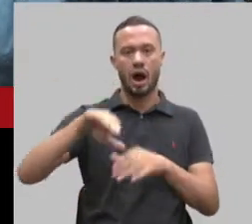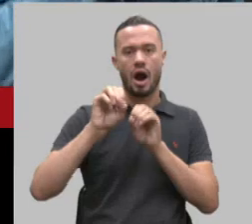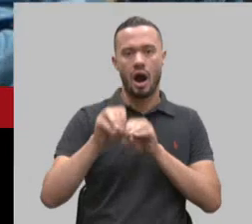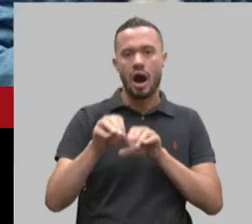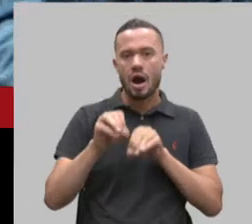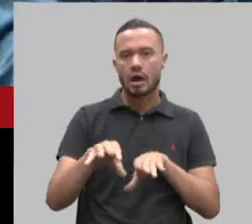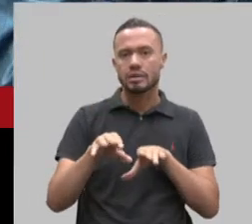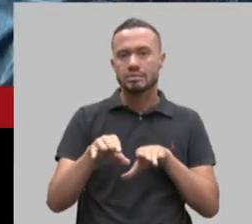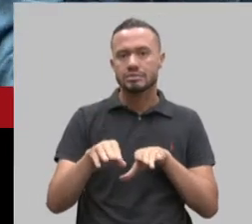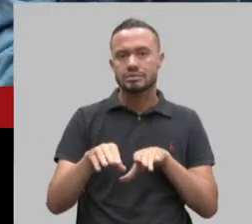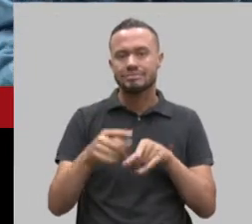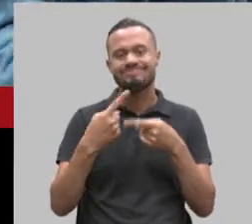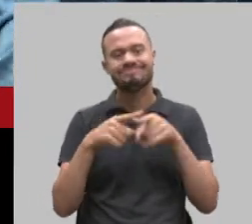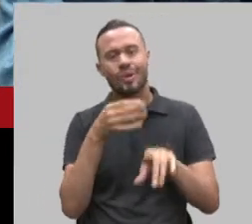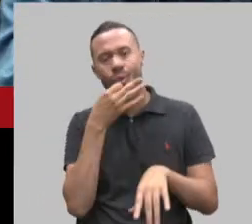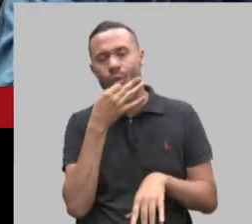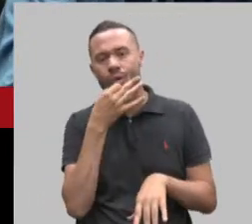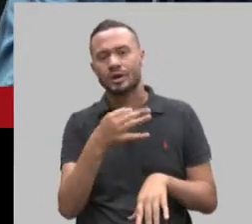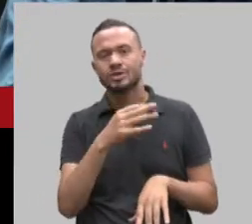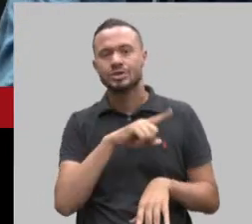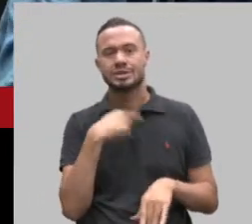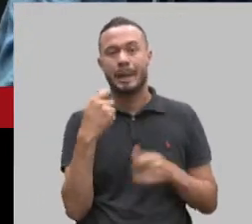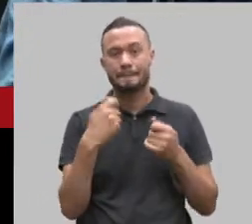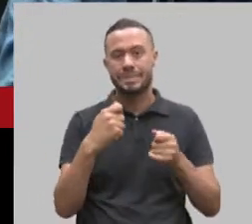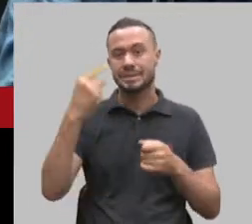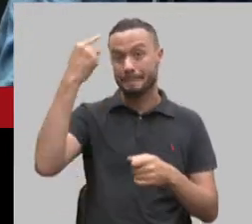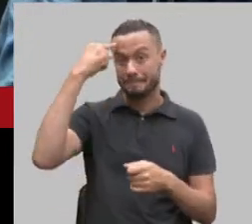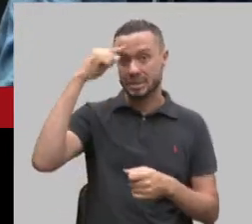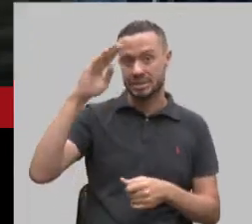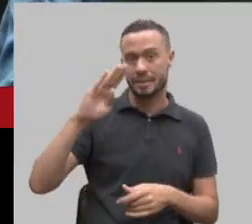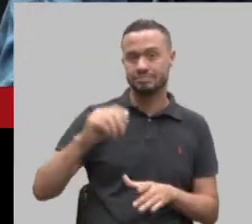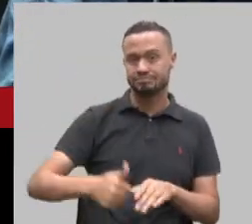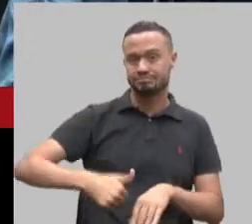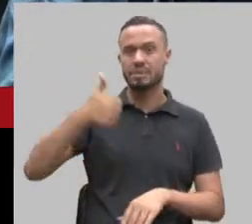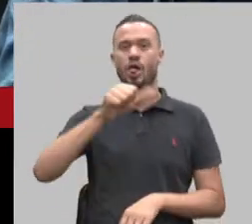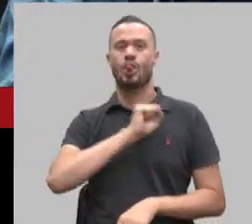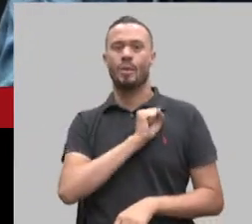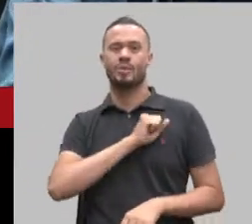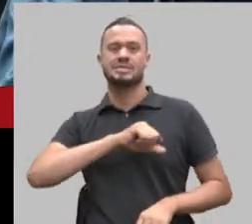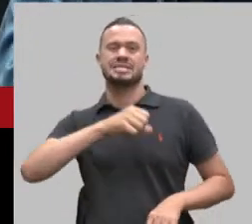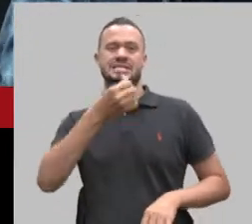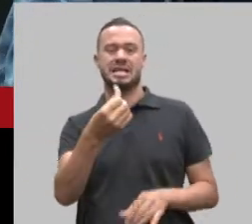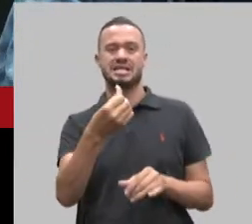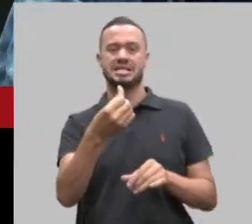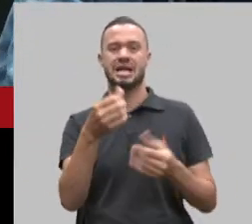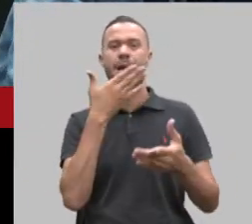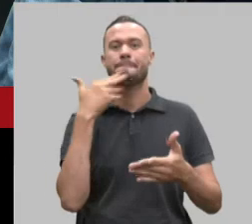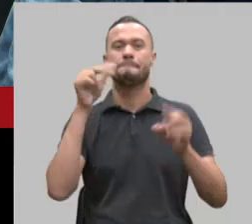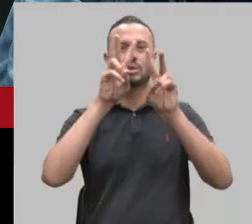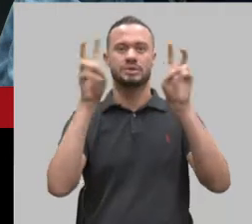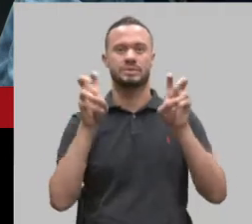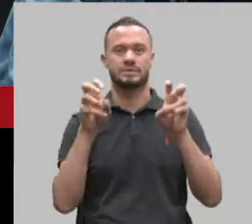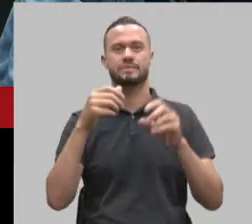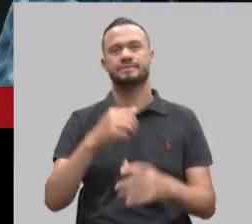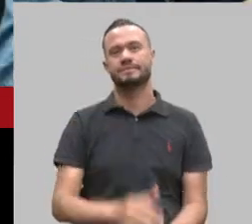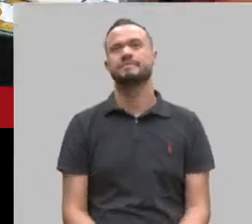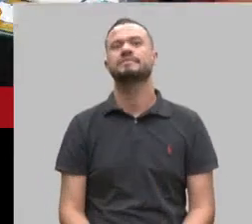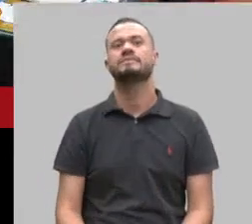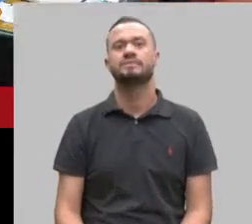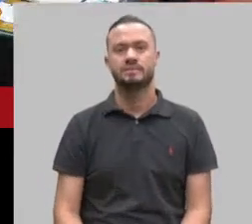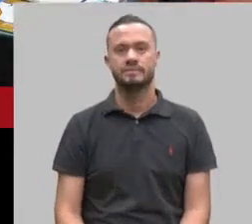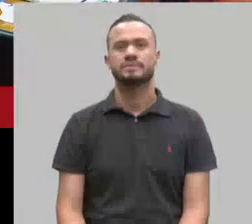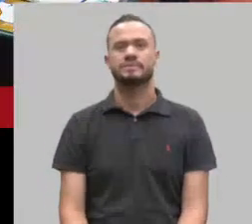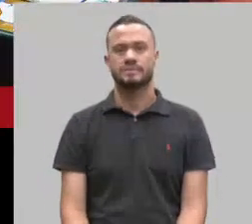eu acho que a gente deveria priorizar por exemplo a seis no mesmo subtema porque ela tá melhor redigida e vai dar bab